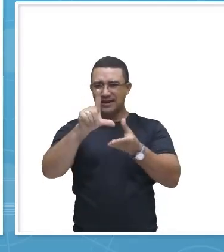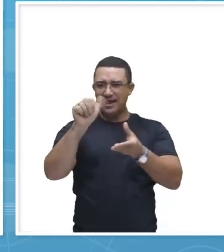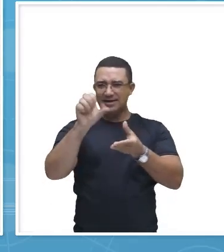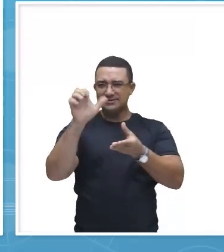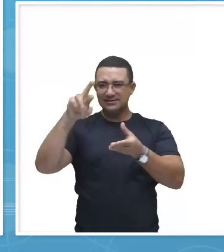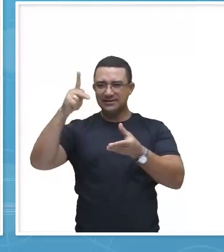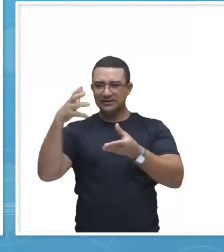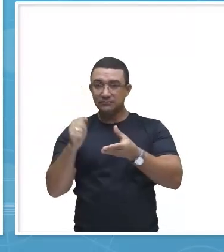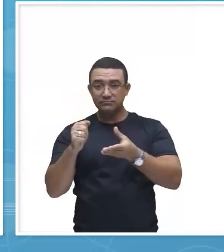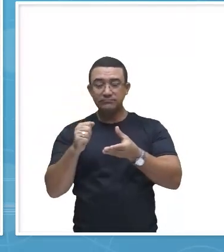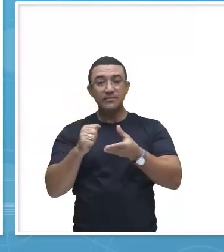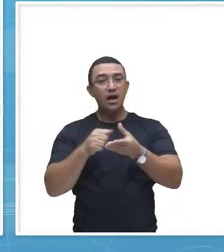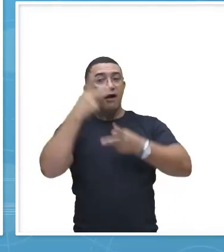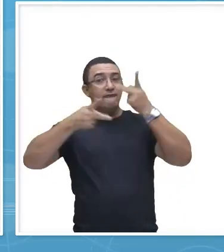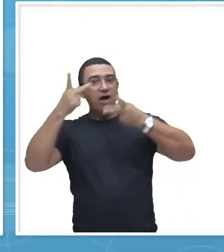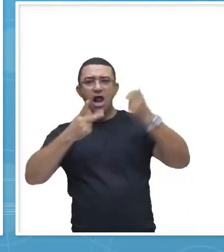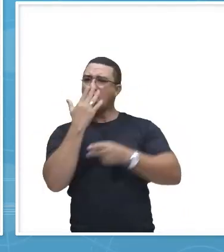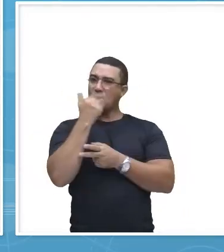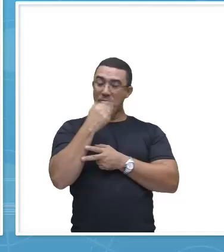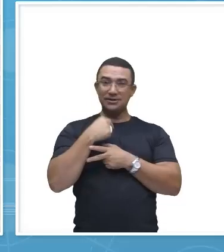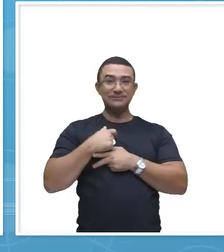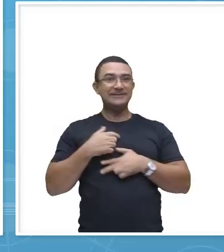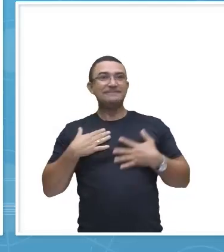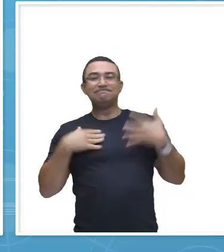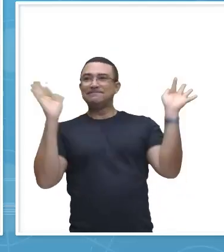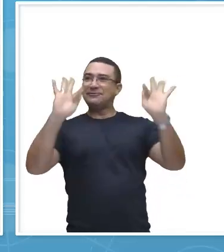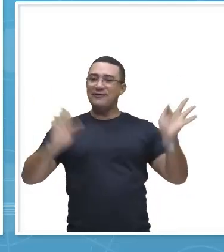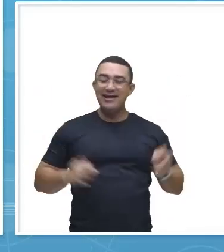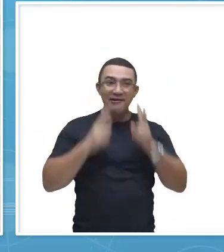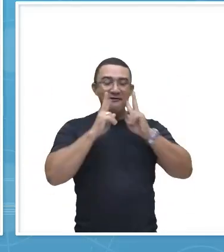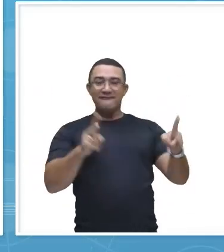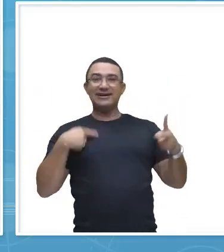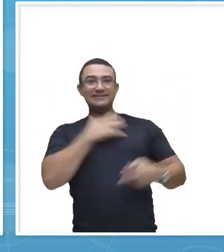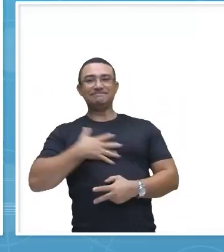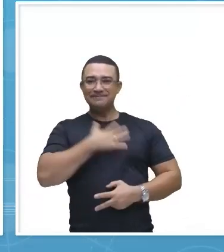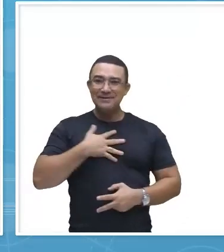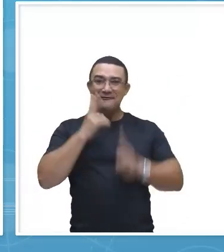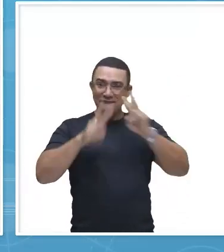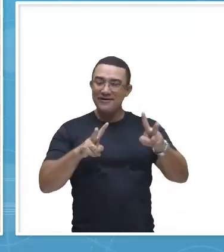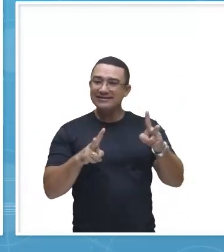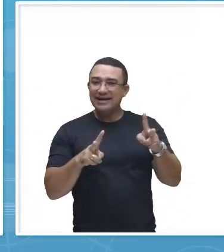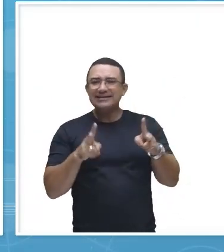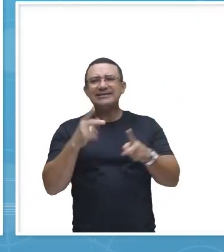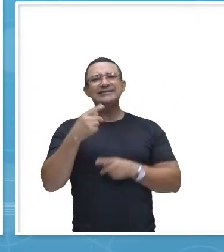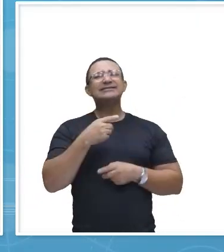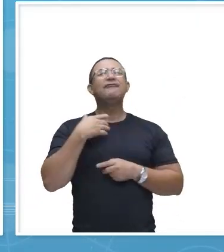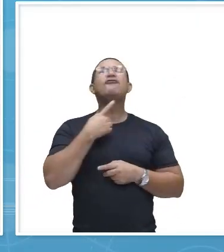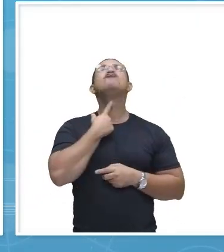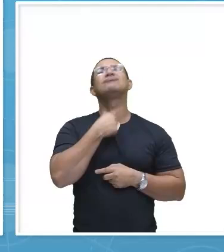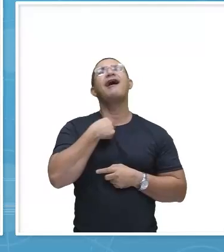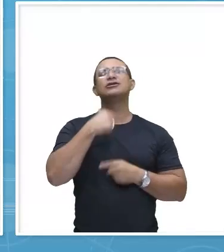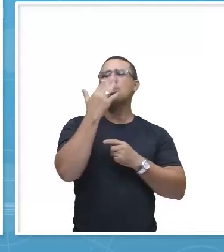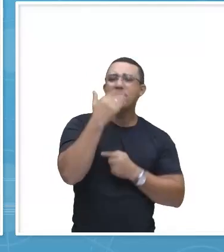fala de comida, a gente acaba se animando, né? Quando a gente fala de alimentação, já almoçaram, já tomaram café, já